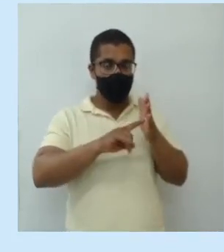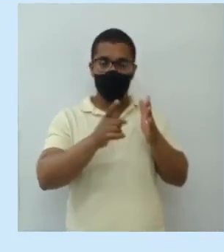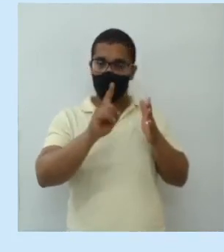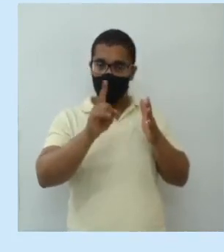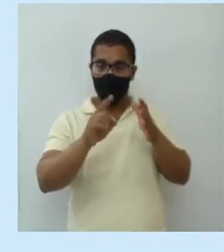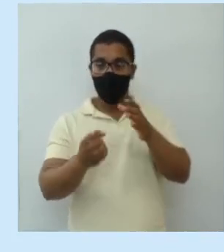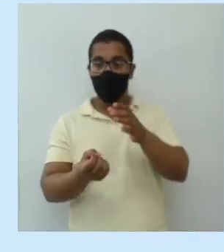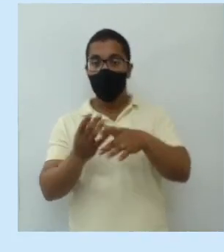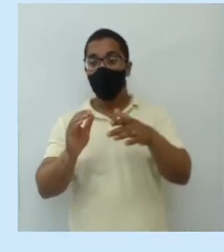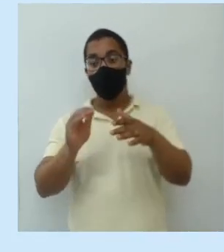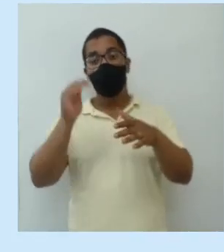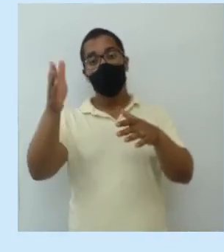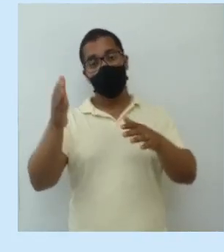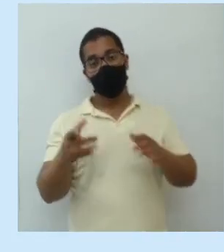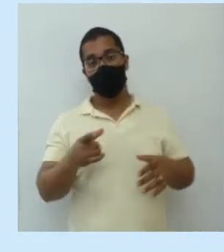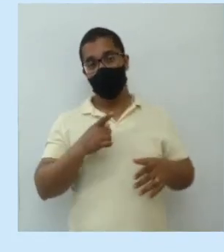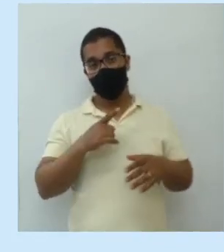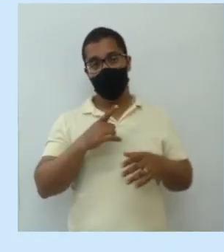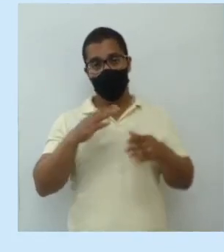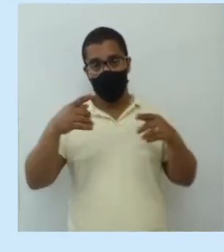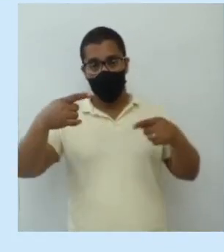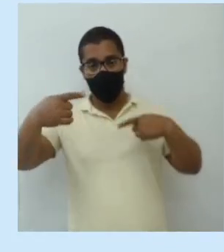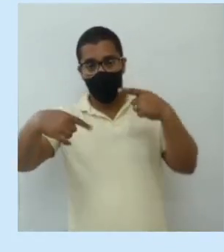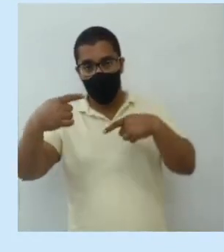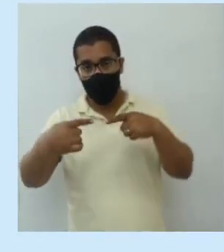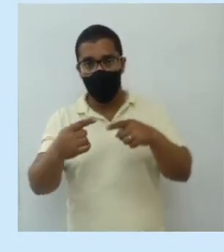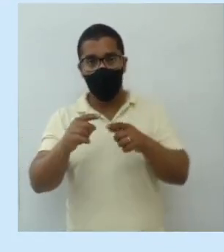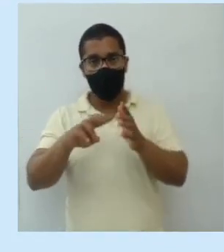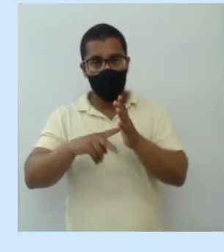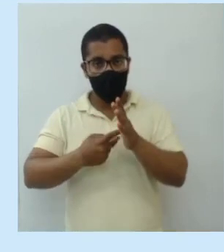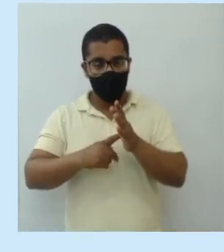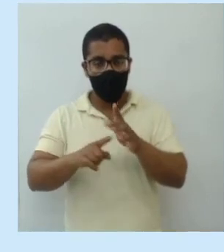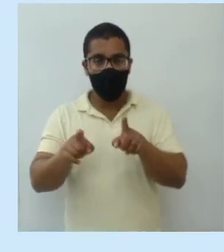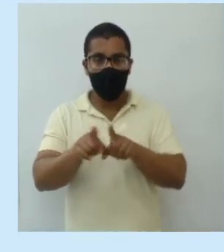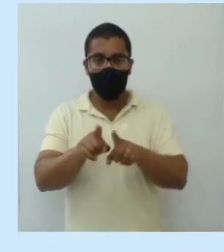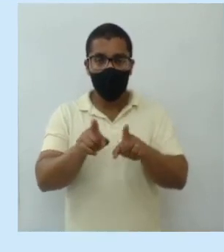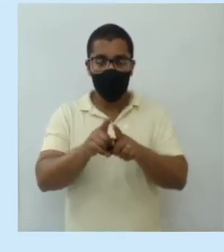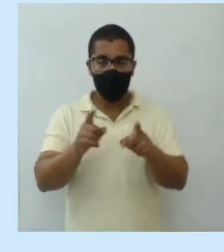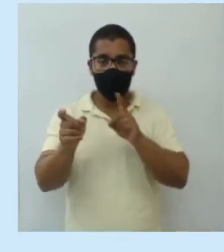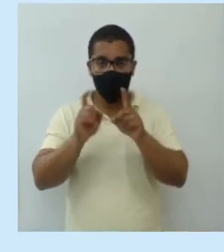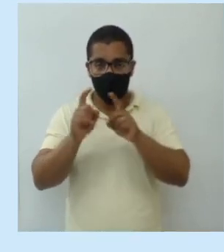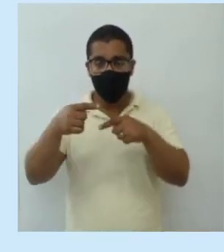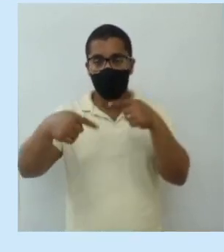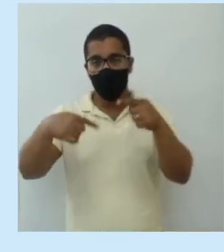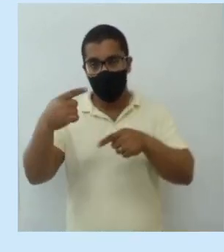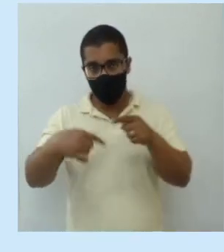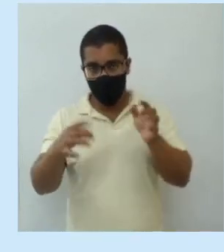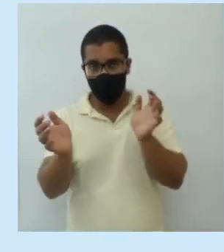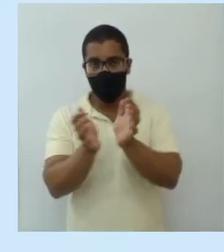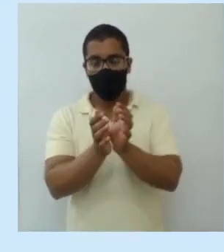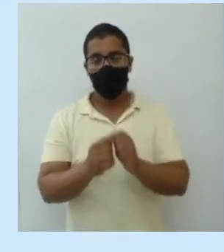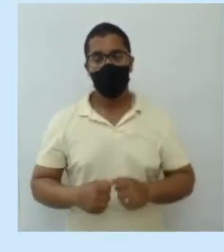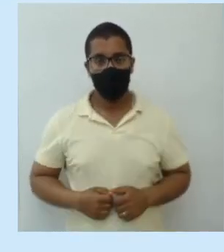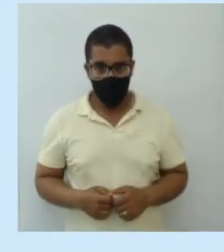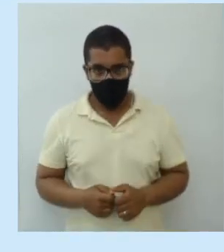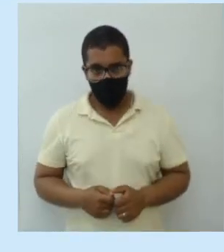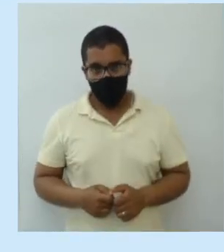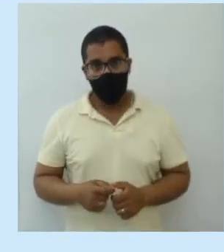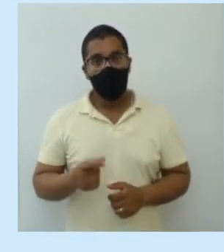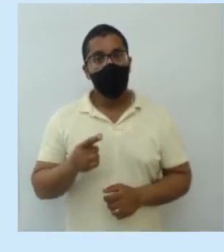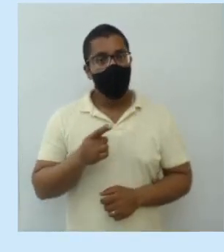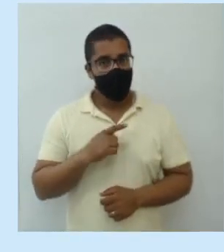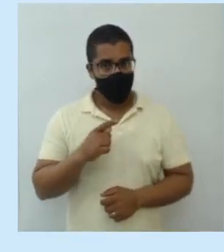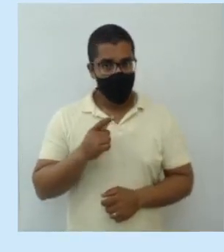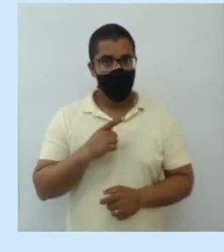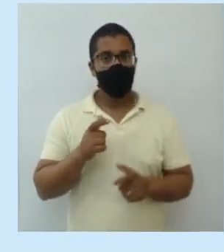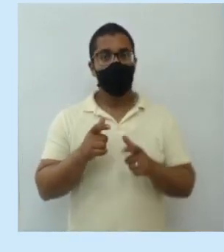certo? Fora desse mundo dos embates das entidades sindicais e do debate político partidário. Então ele vai se ampliar